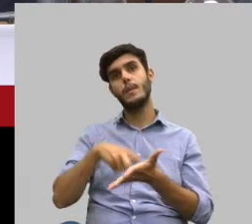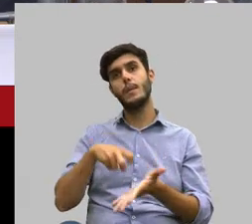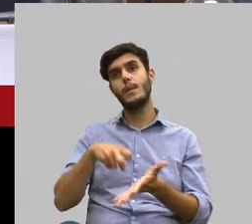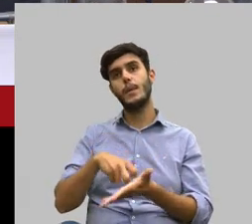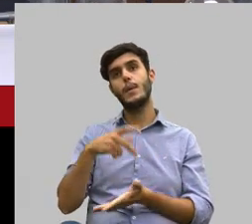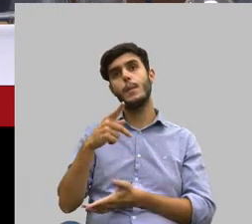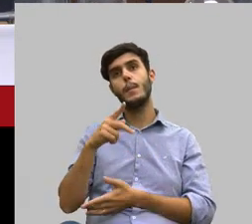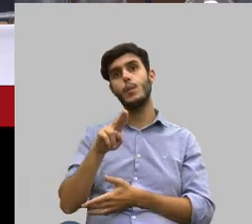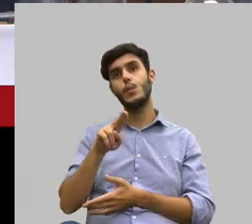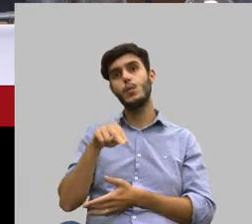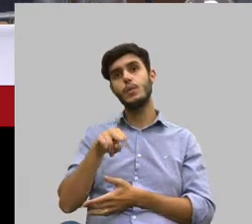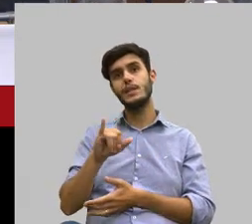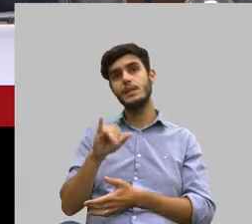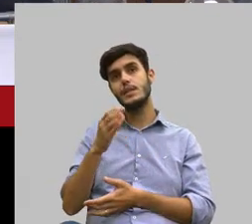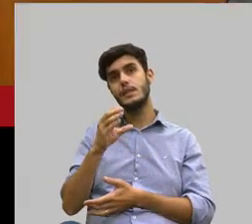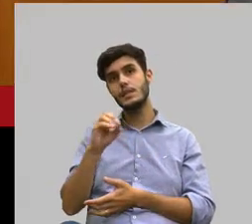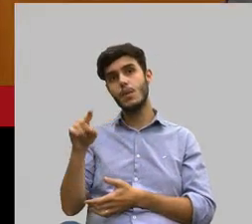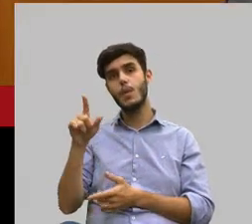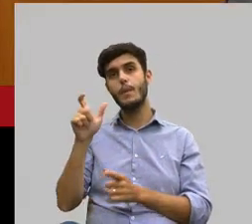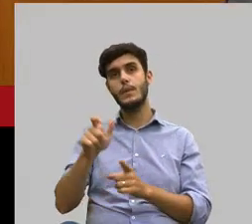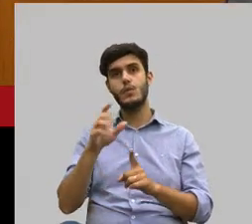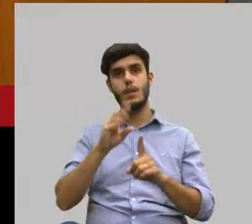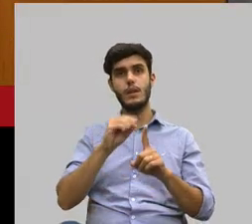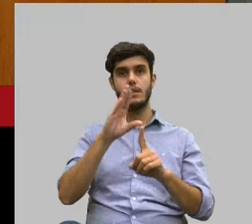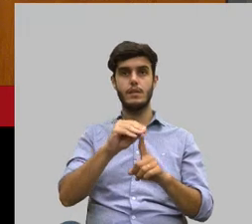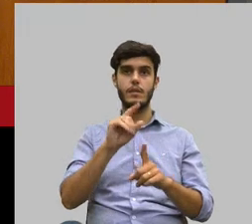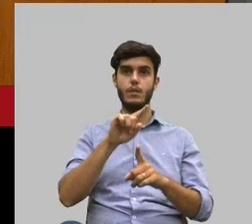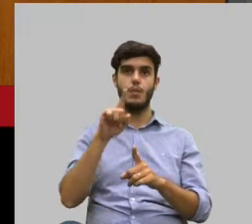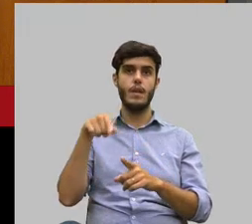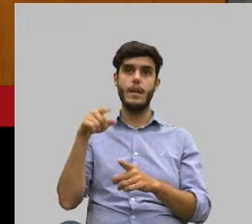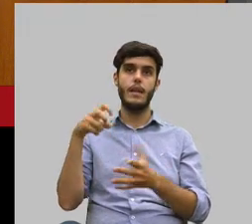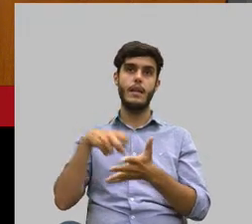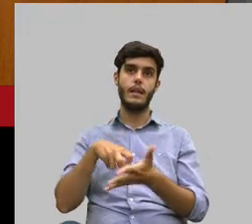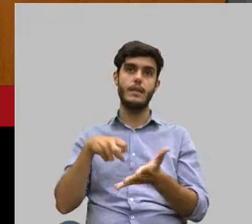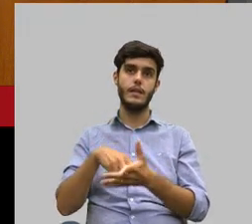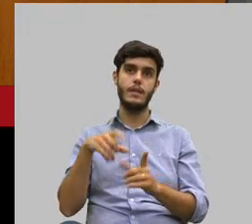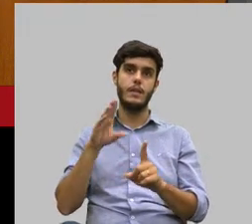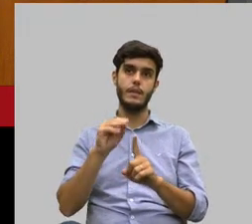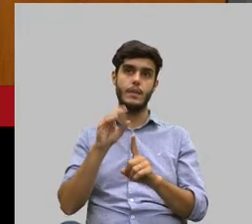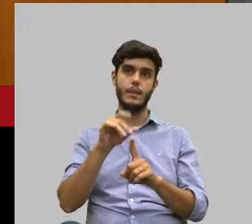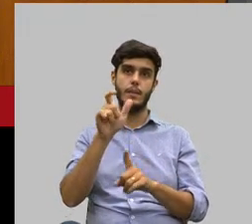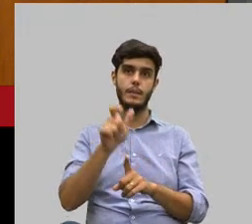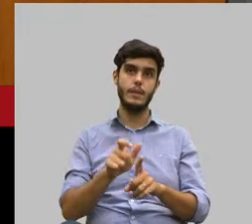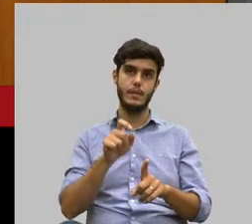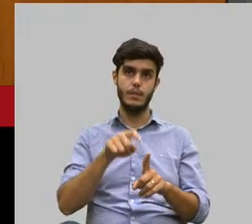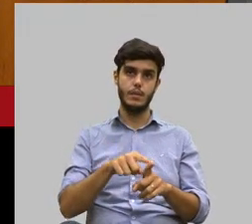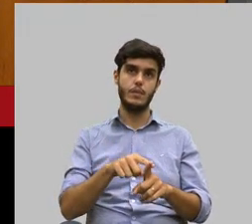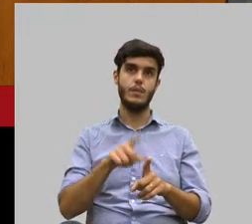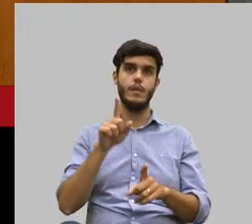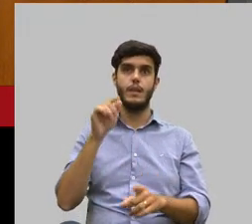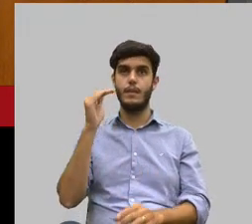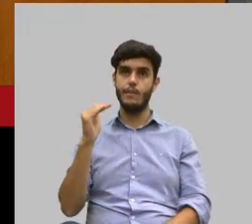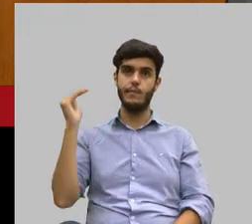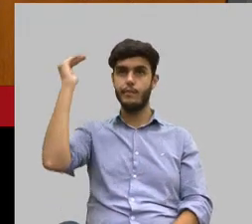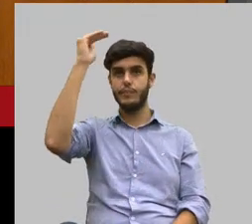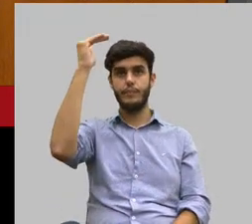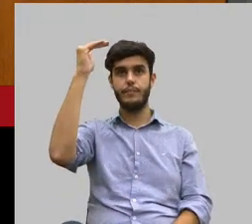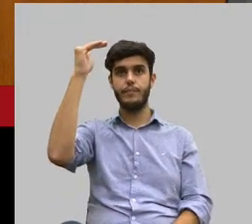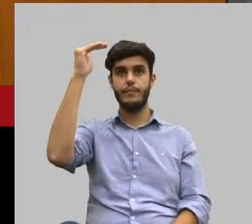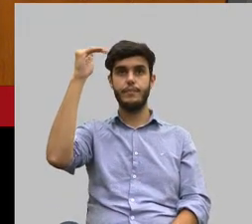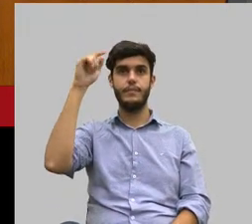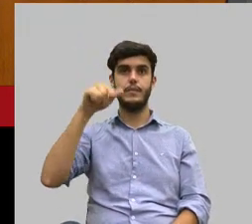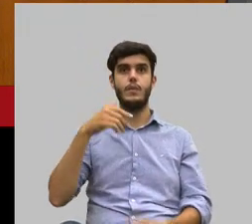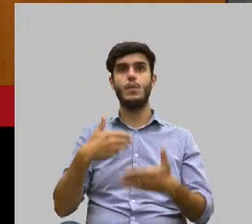assediador o que a gente vê não é a punição na e principalmente quando o cargo é mais alto isso em